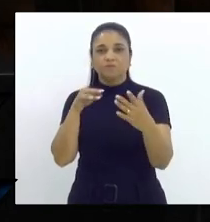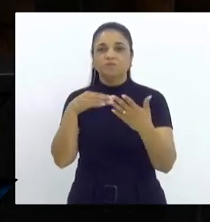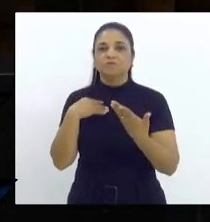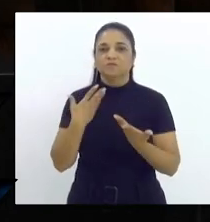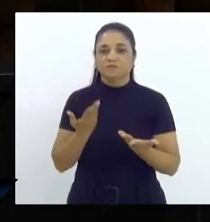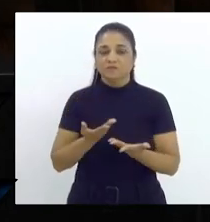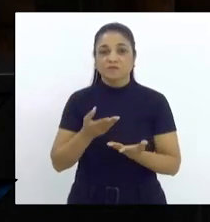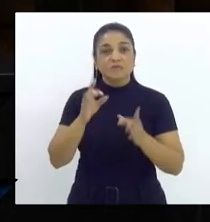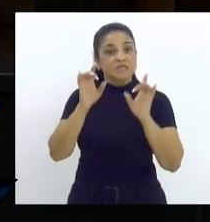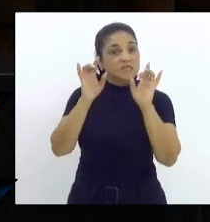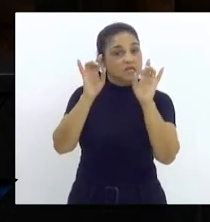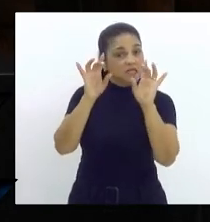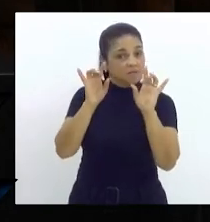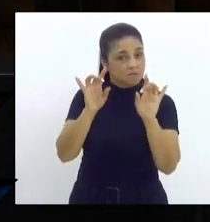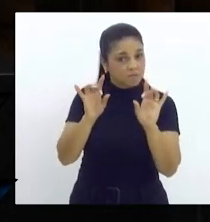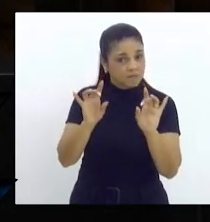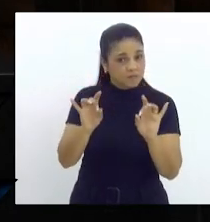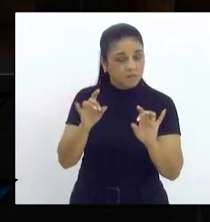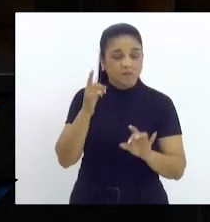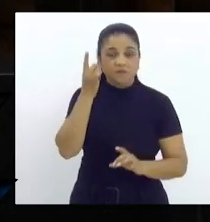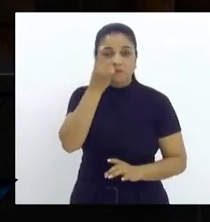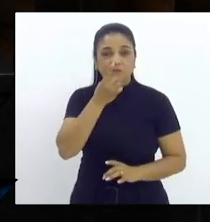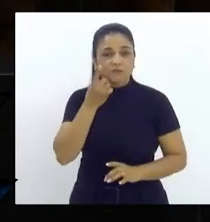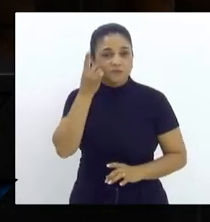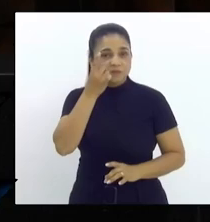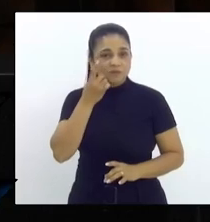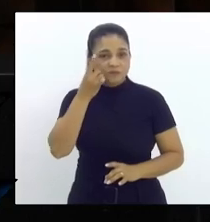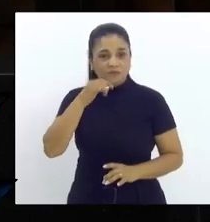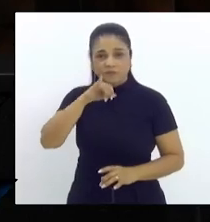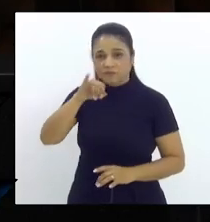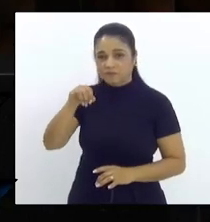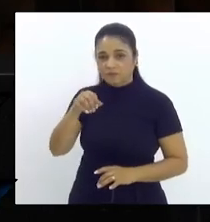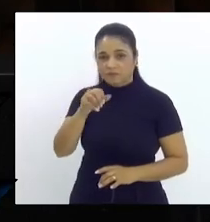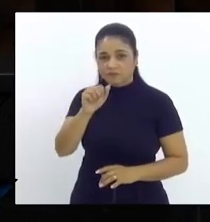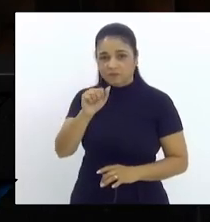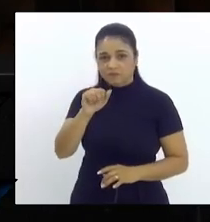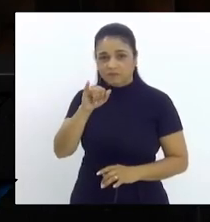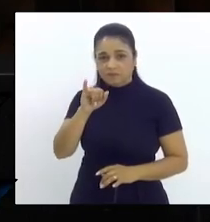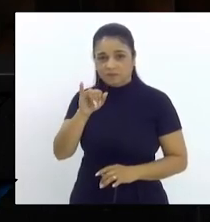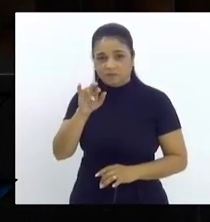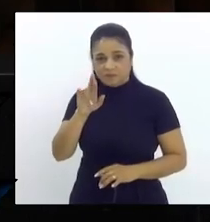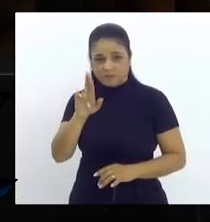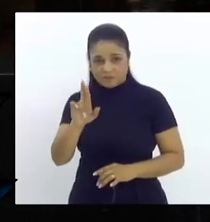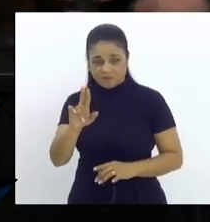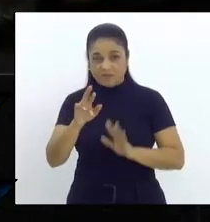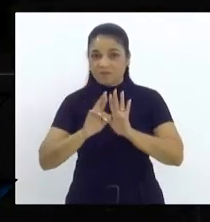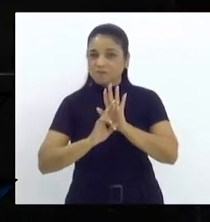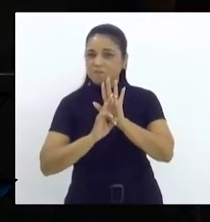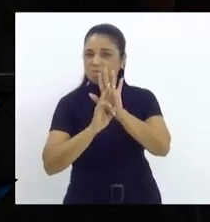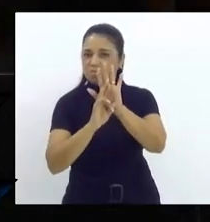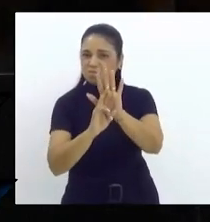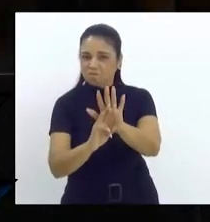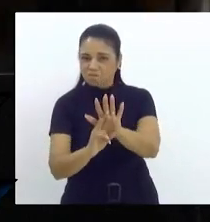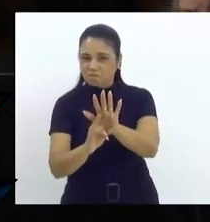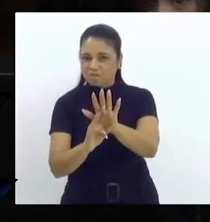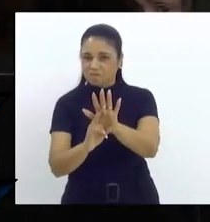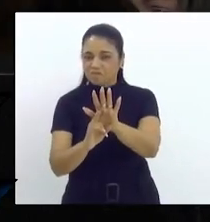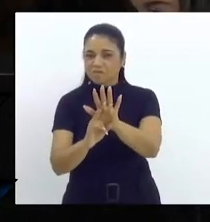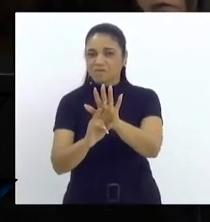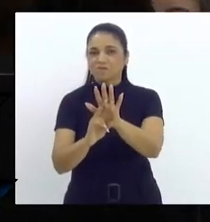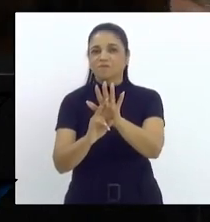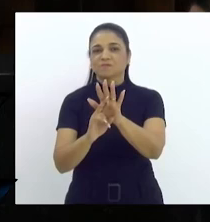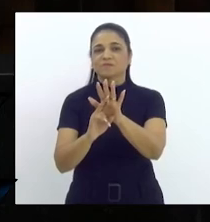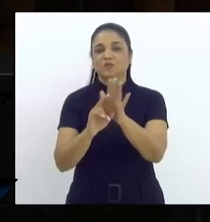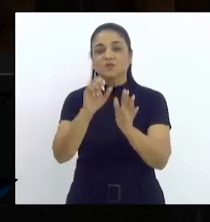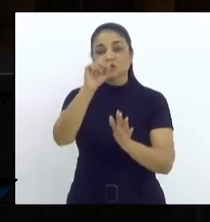Cumprimentando em especial deputado Jari, digno representante do Sul